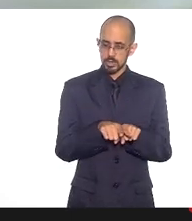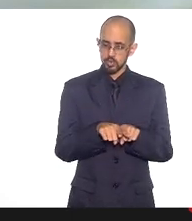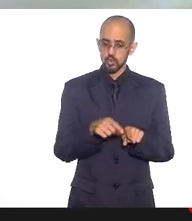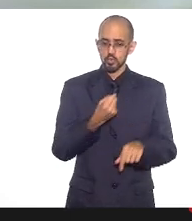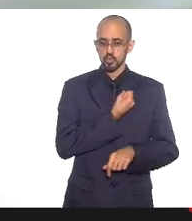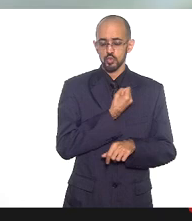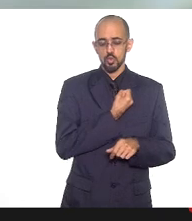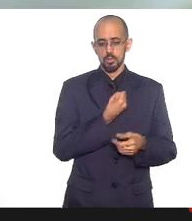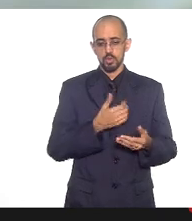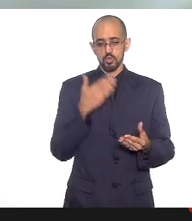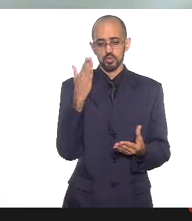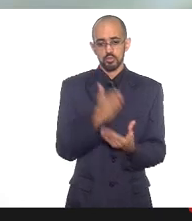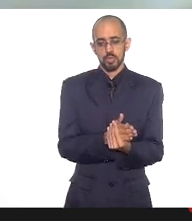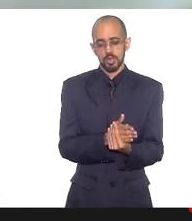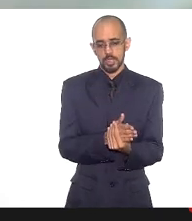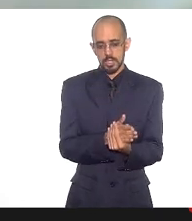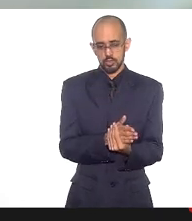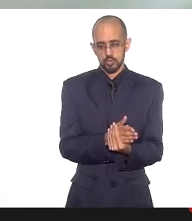judiciais,